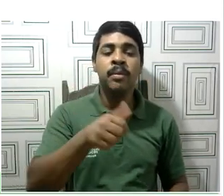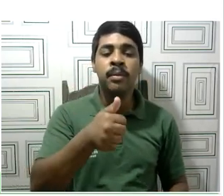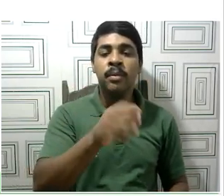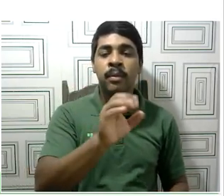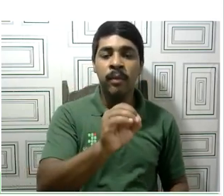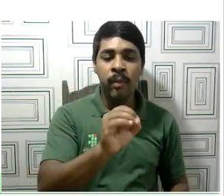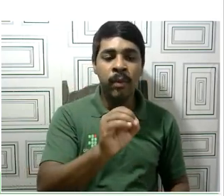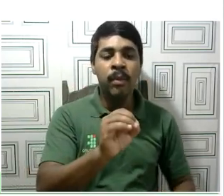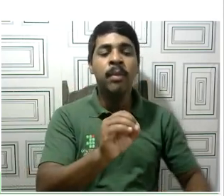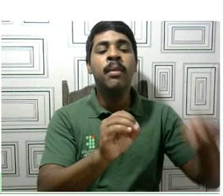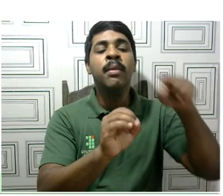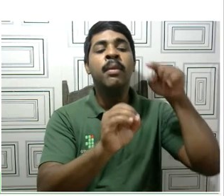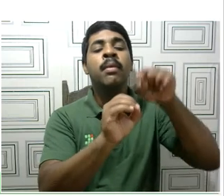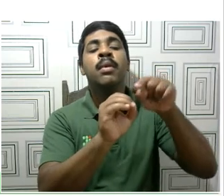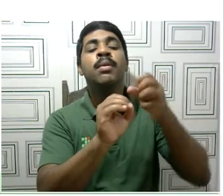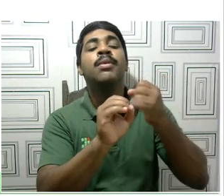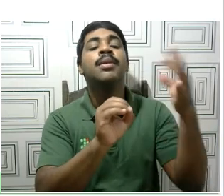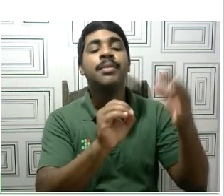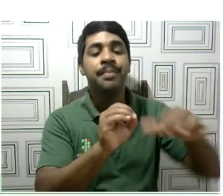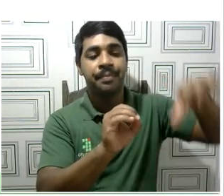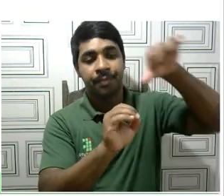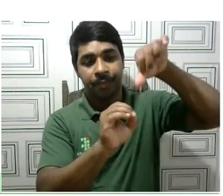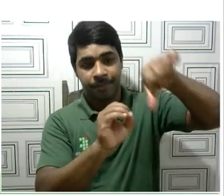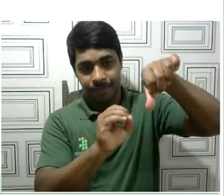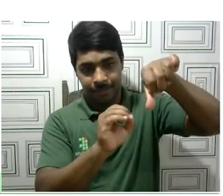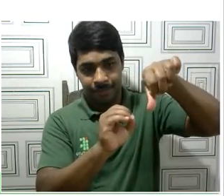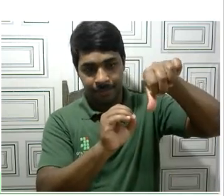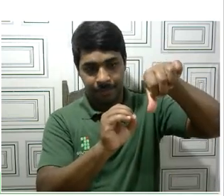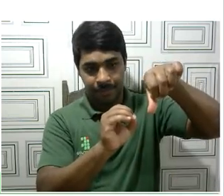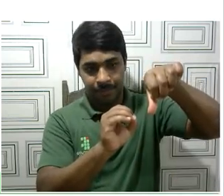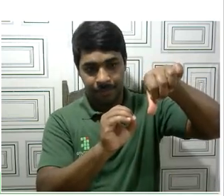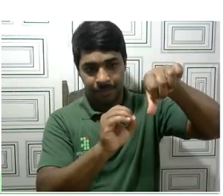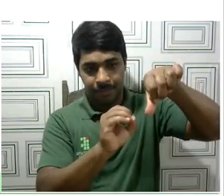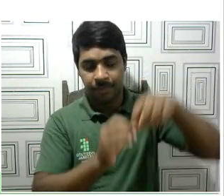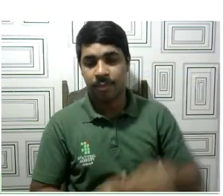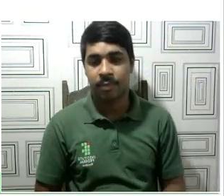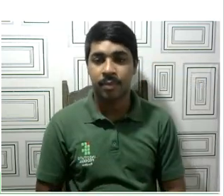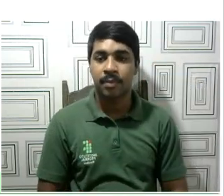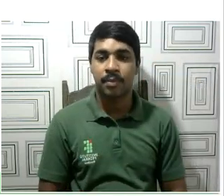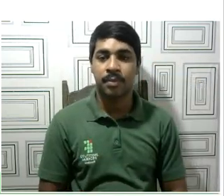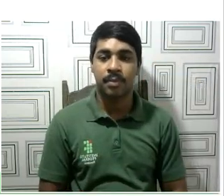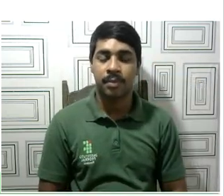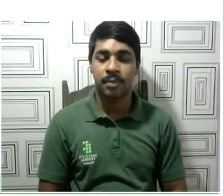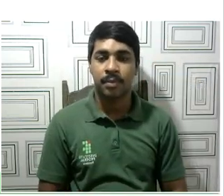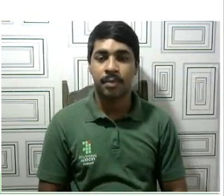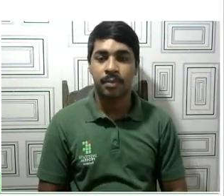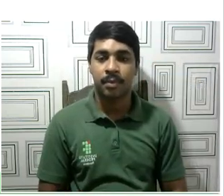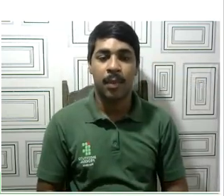8,9327 vezes 10 elevado a 9, tá?